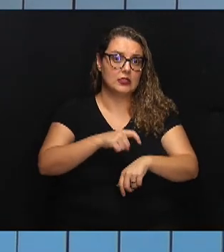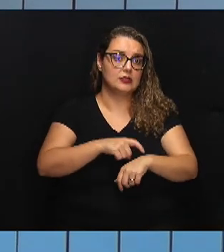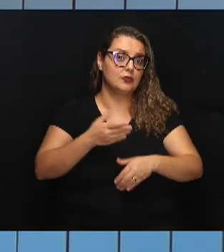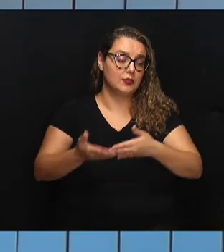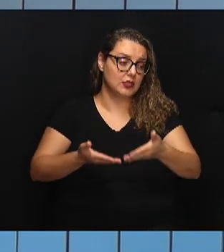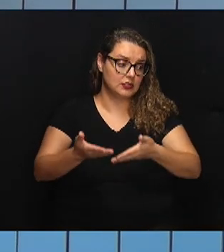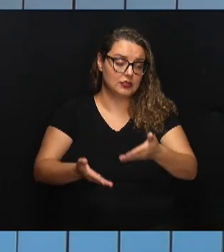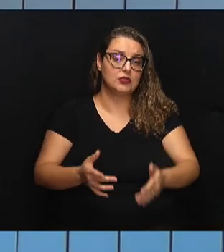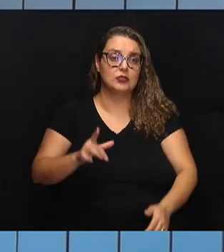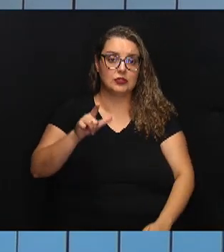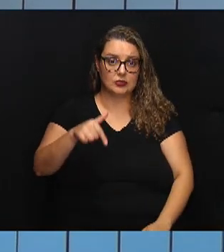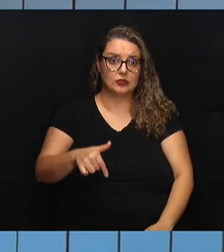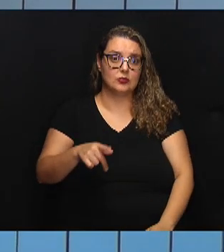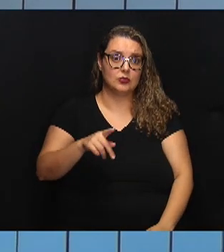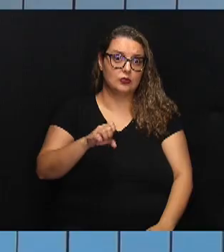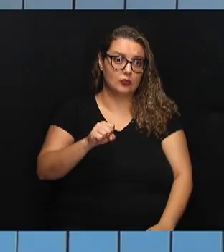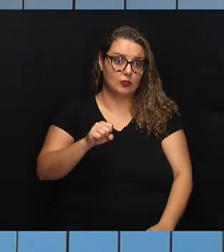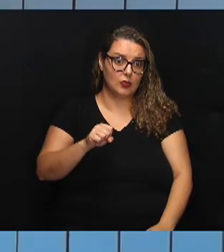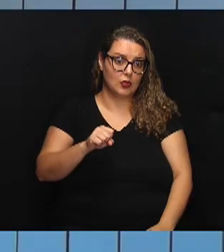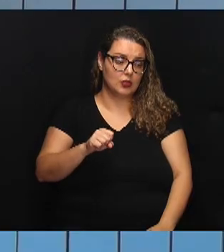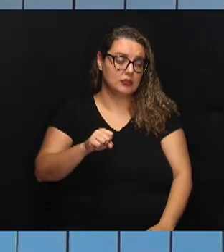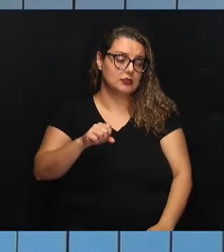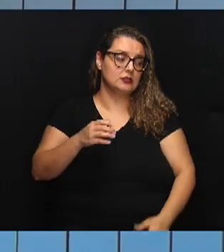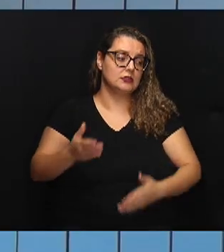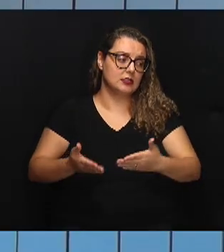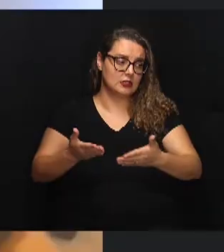e depois também no pós-tratamento?